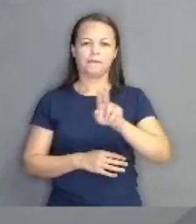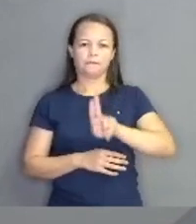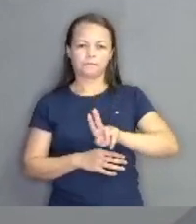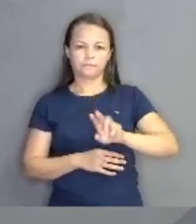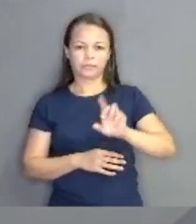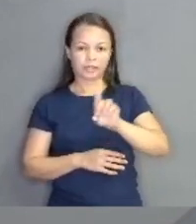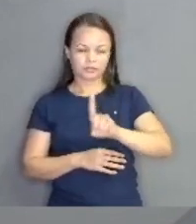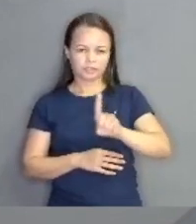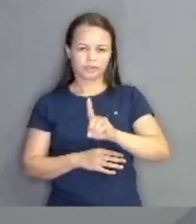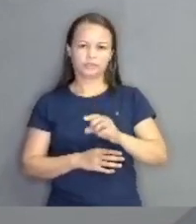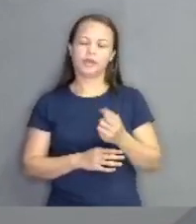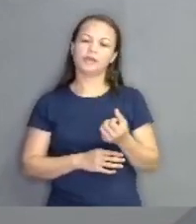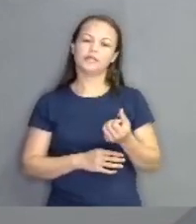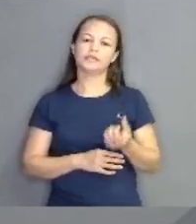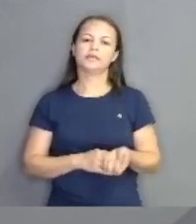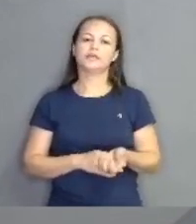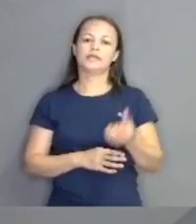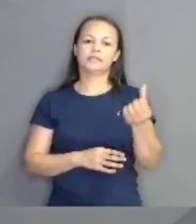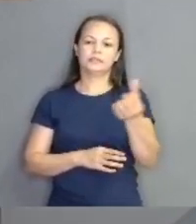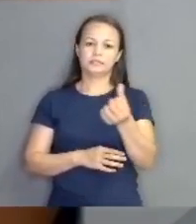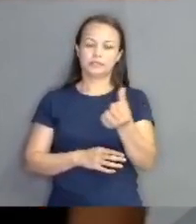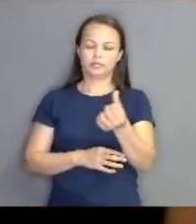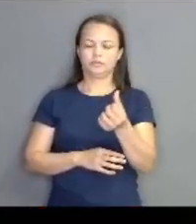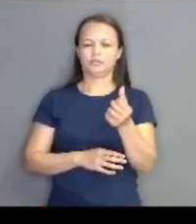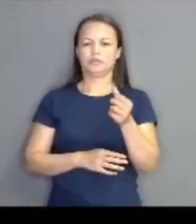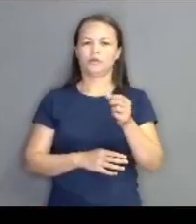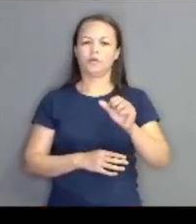ordem, centena de milhar.